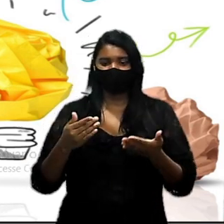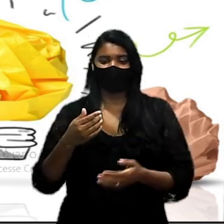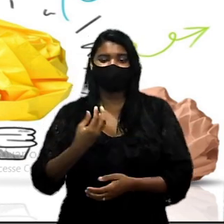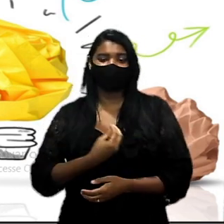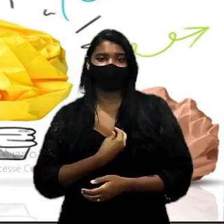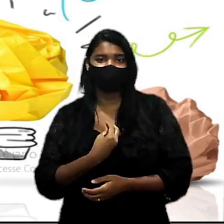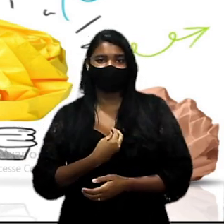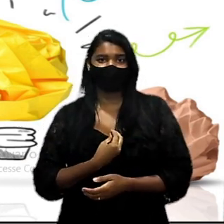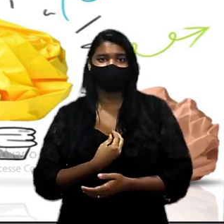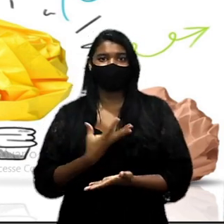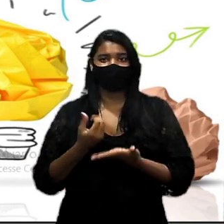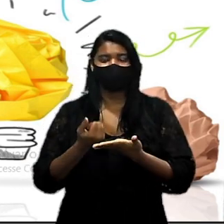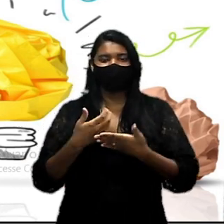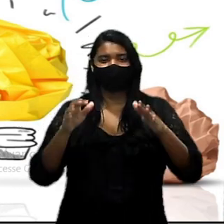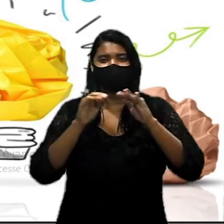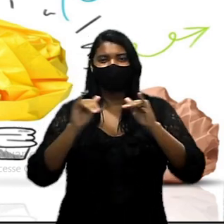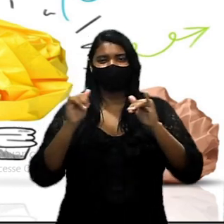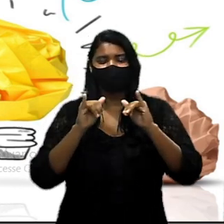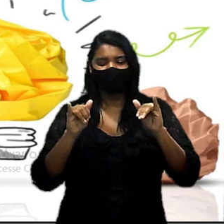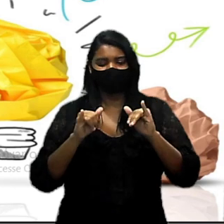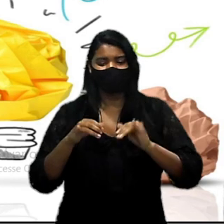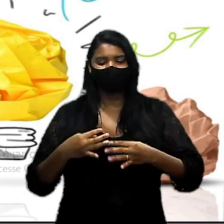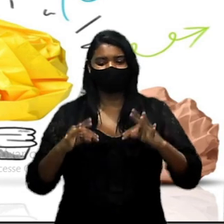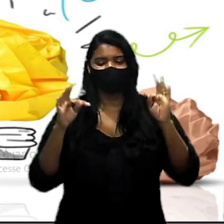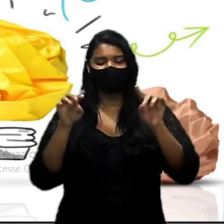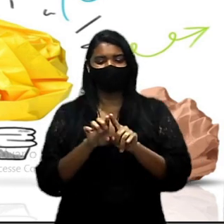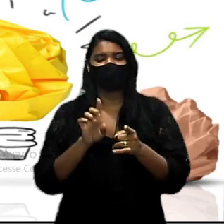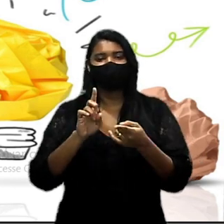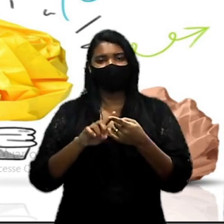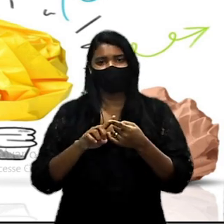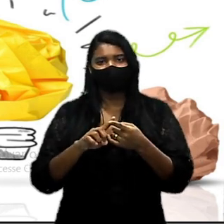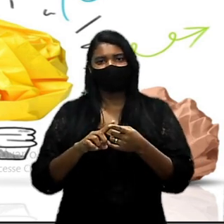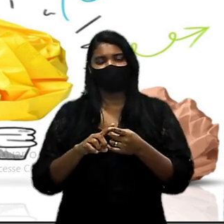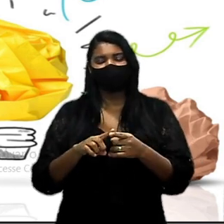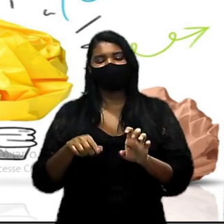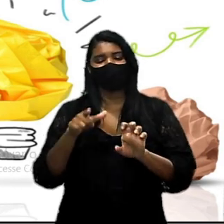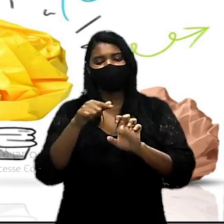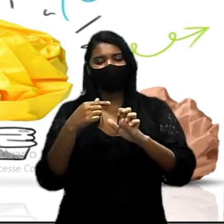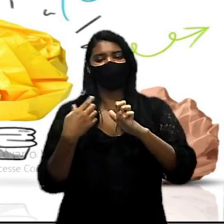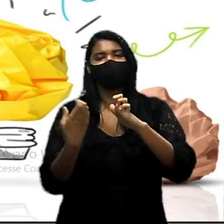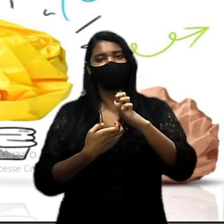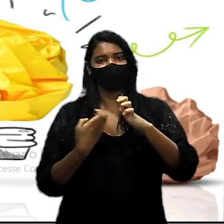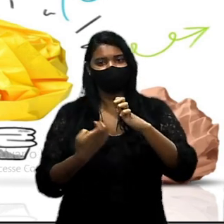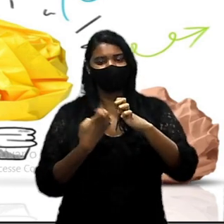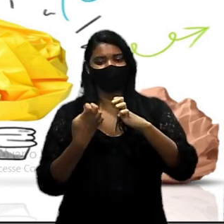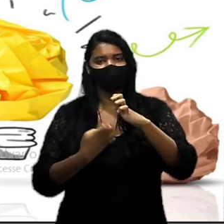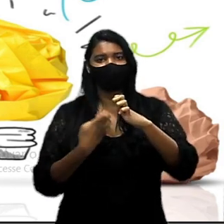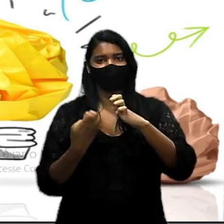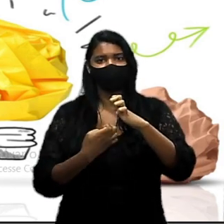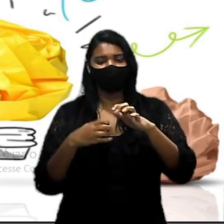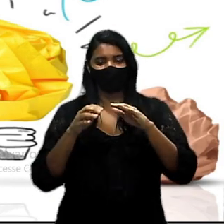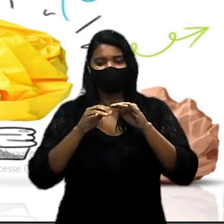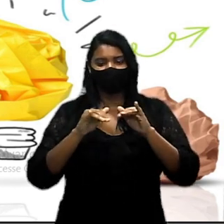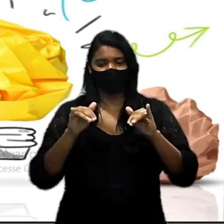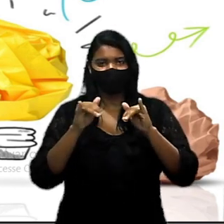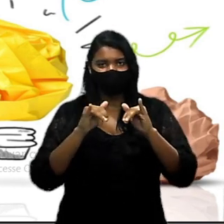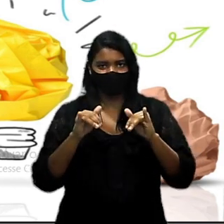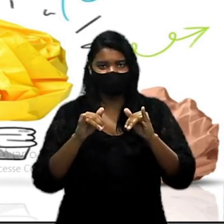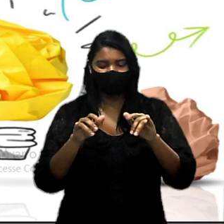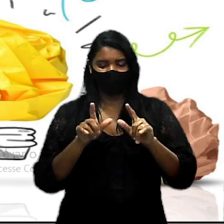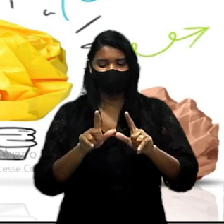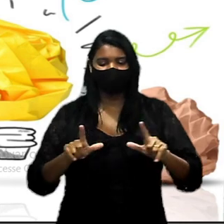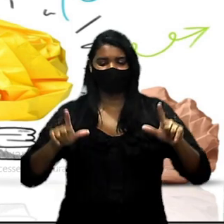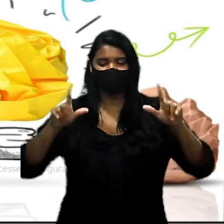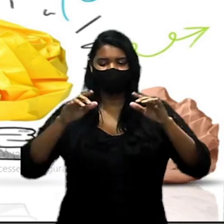chamada era da informação, essa empresa, ela, claro, ela lida muito com a questão da informação, o volume